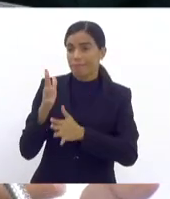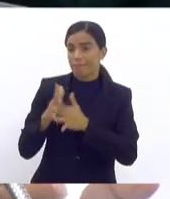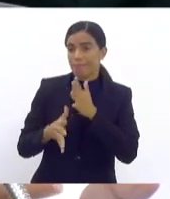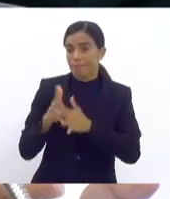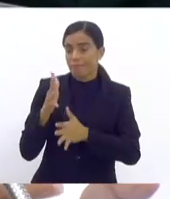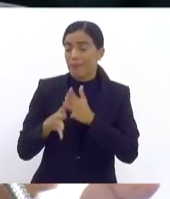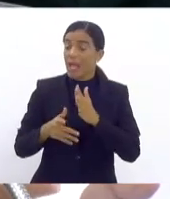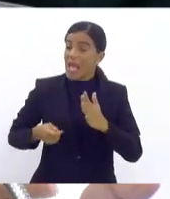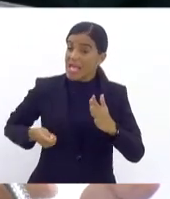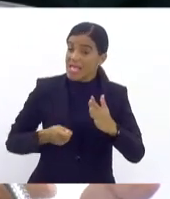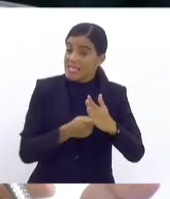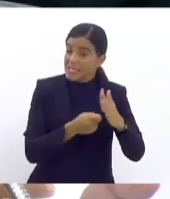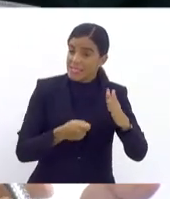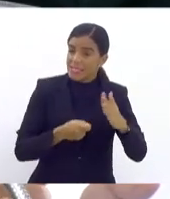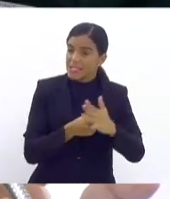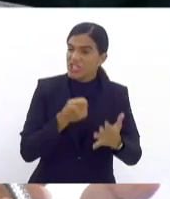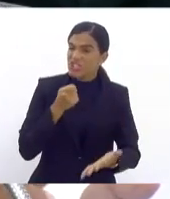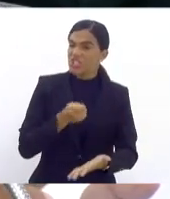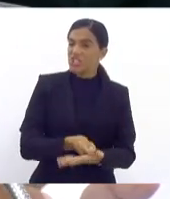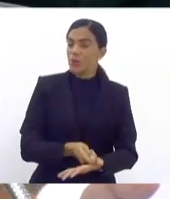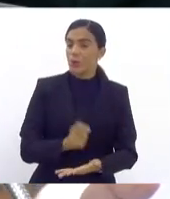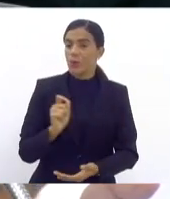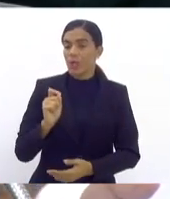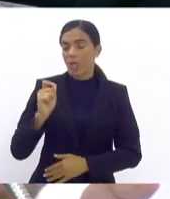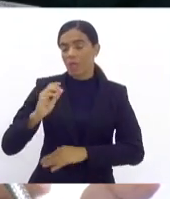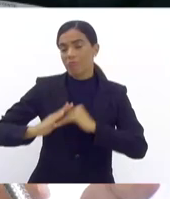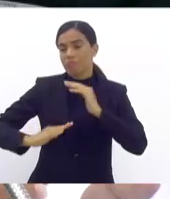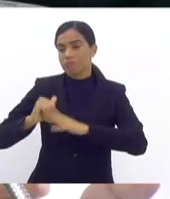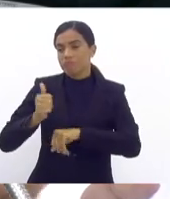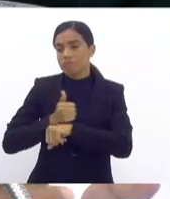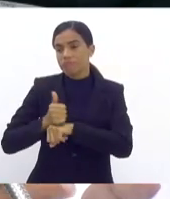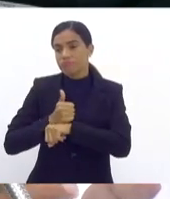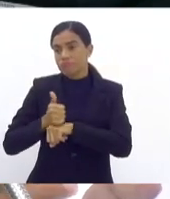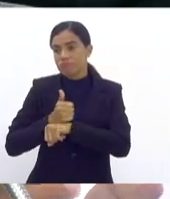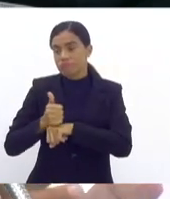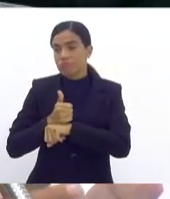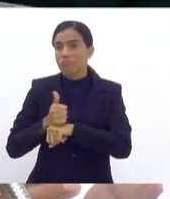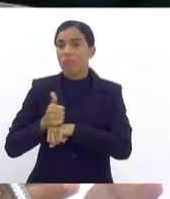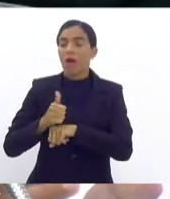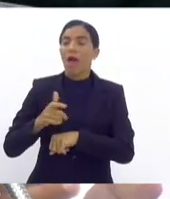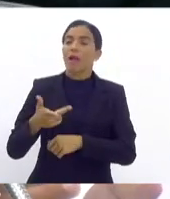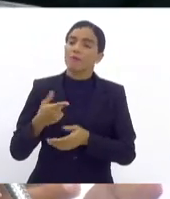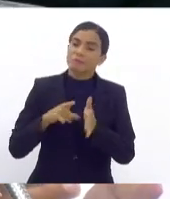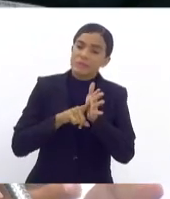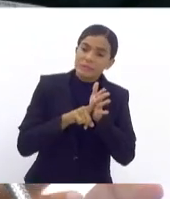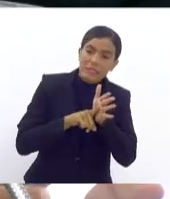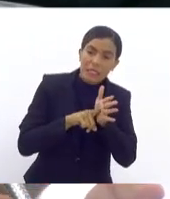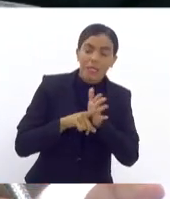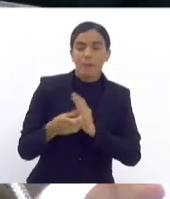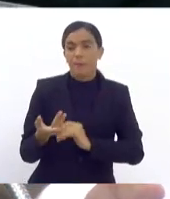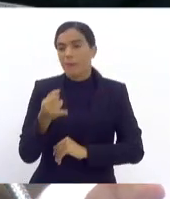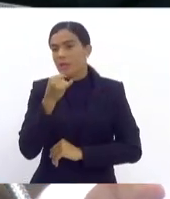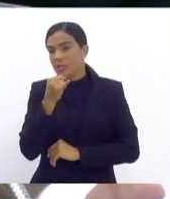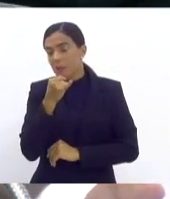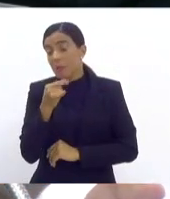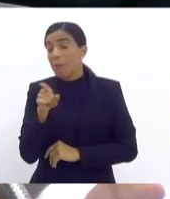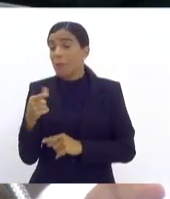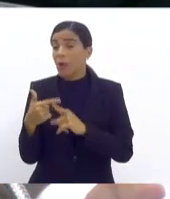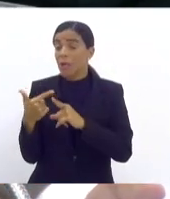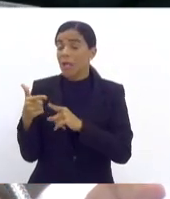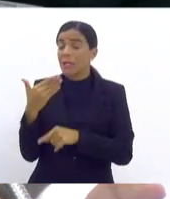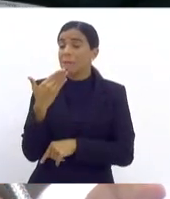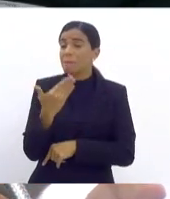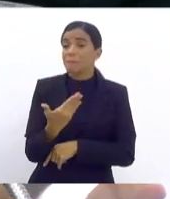que exigido o lapso temporal técnico mínimo para a realização do exame, enfim. Porque ele está impondo,